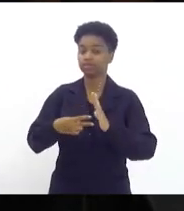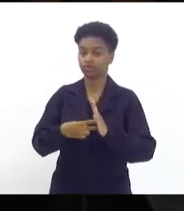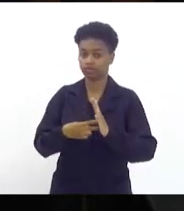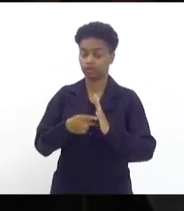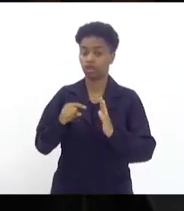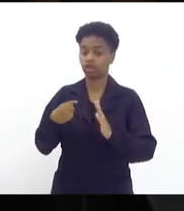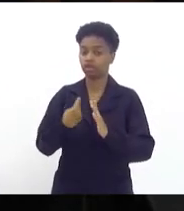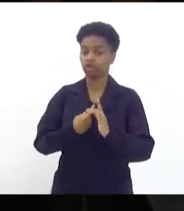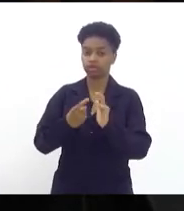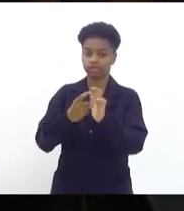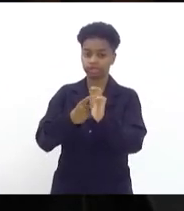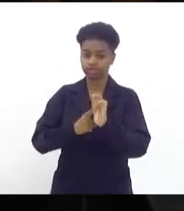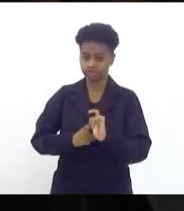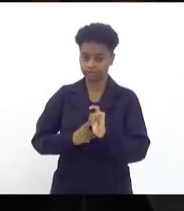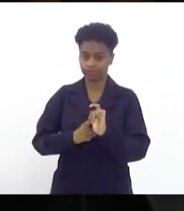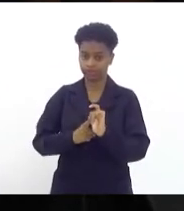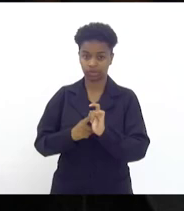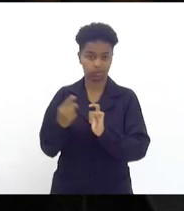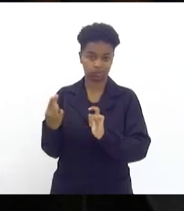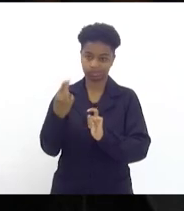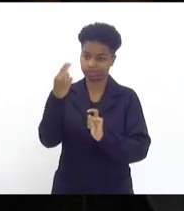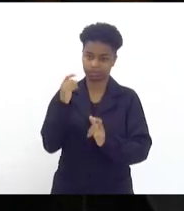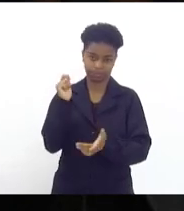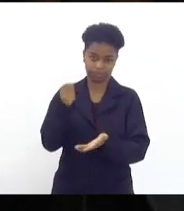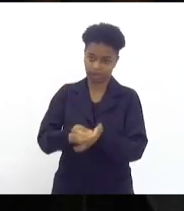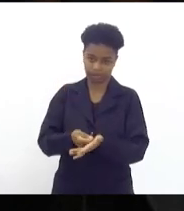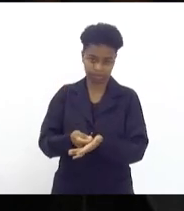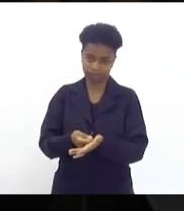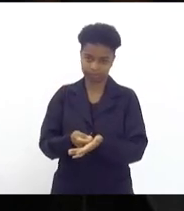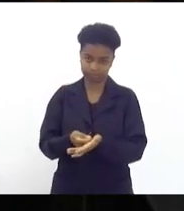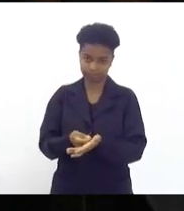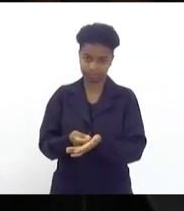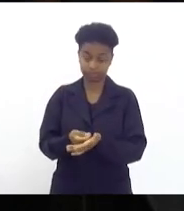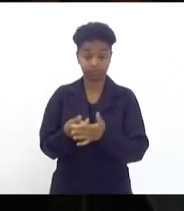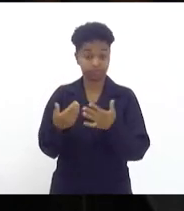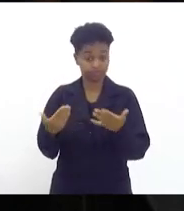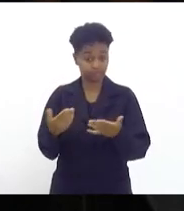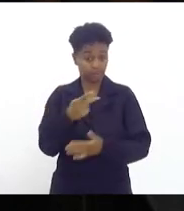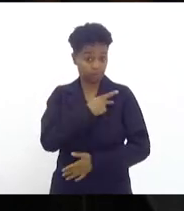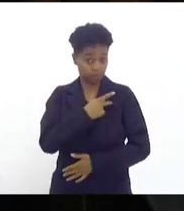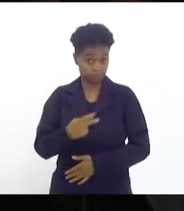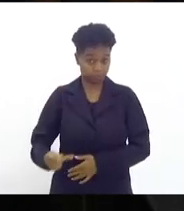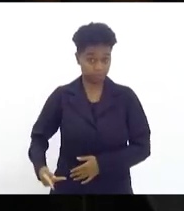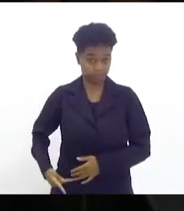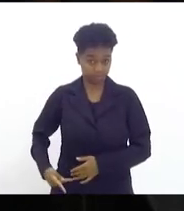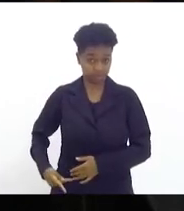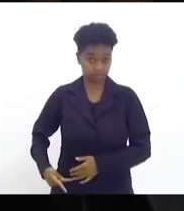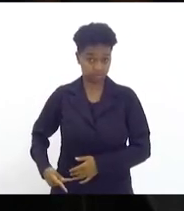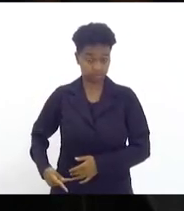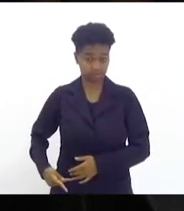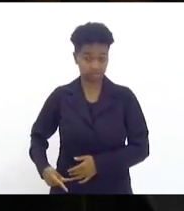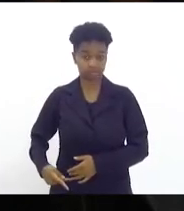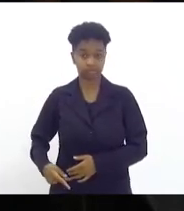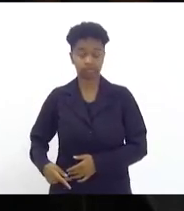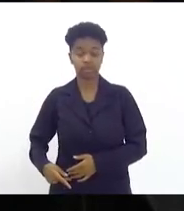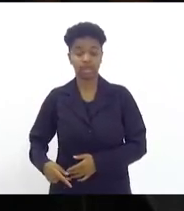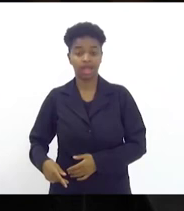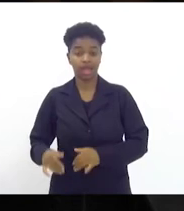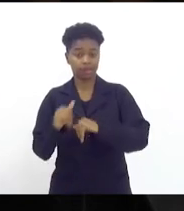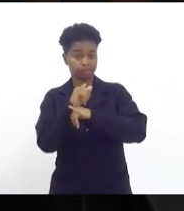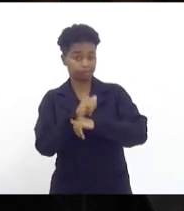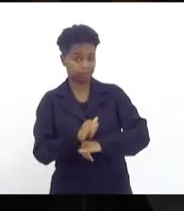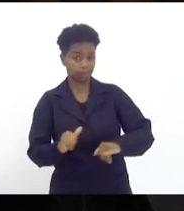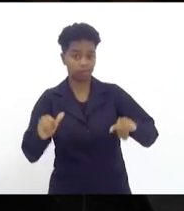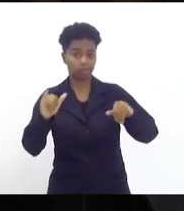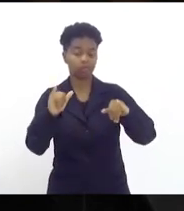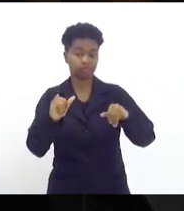a nossa dívida é imparável o presidente da república vem afirmando e